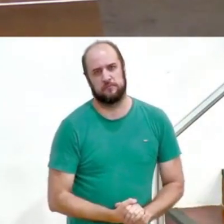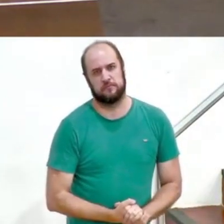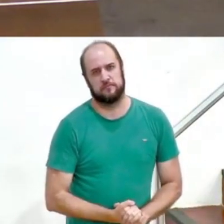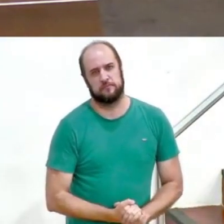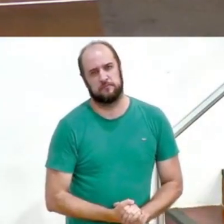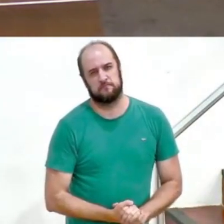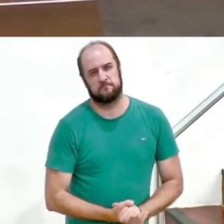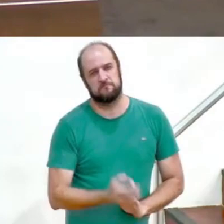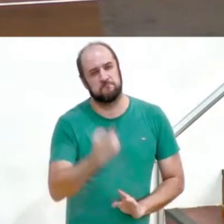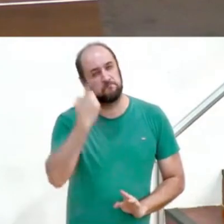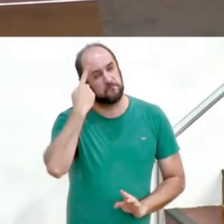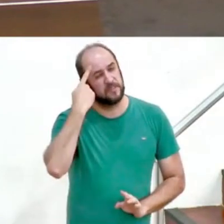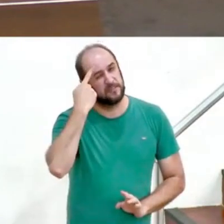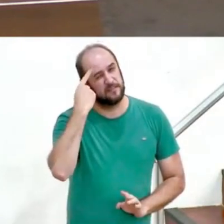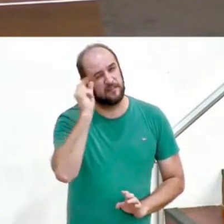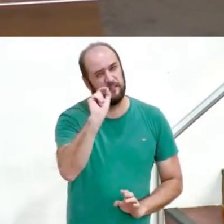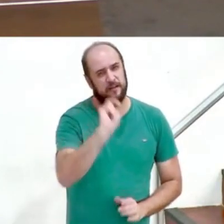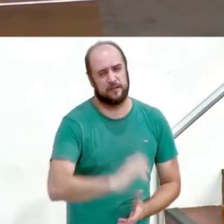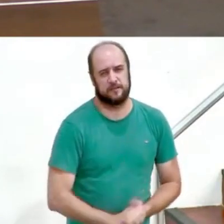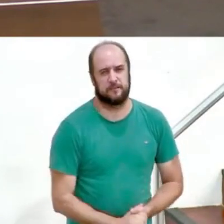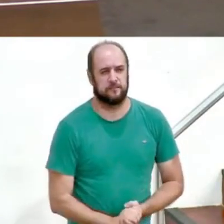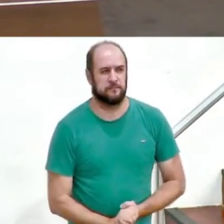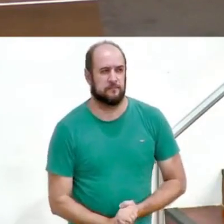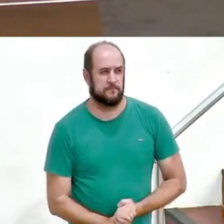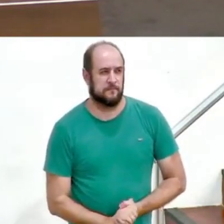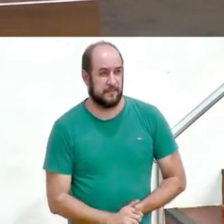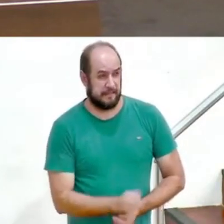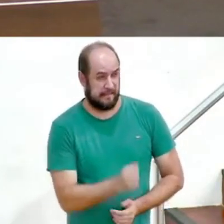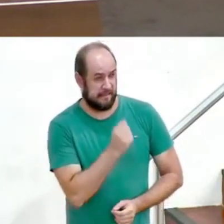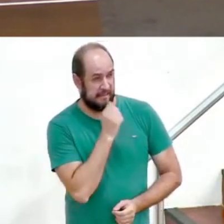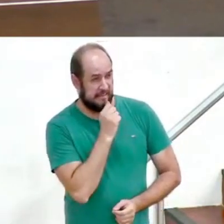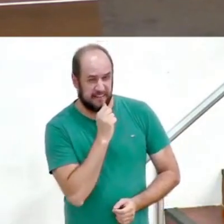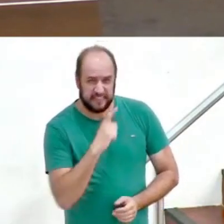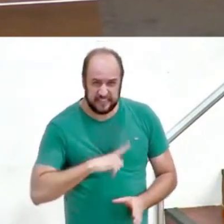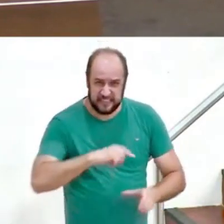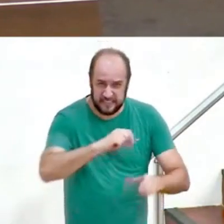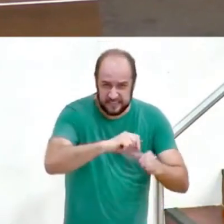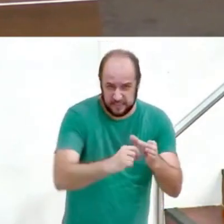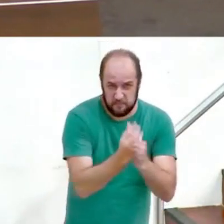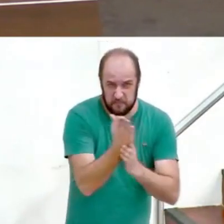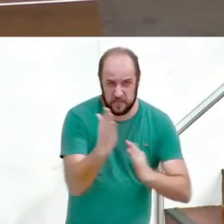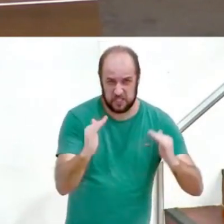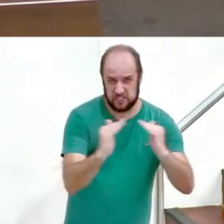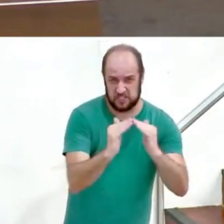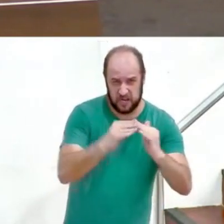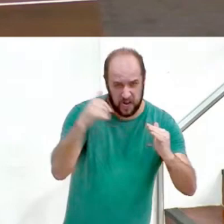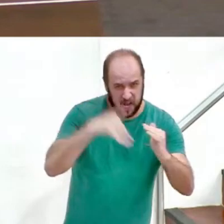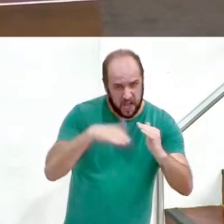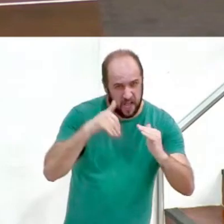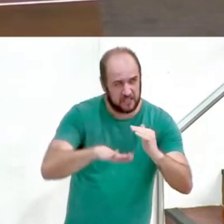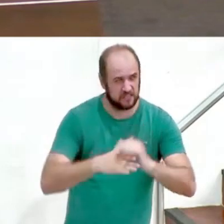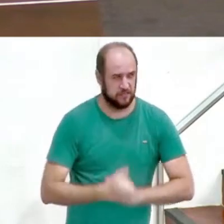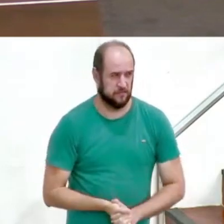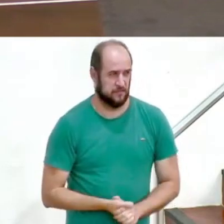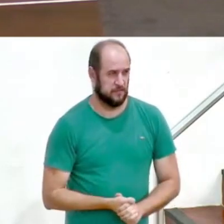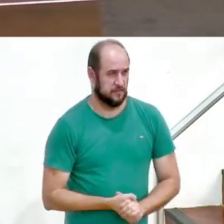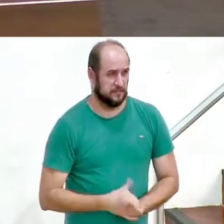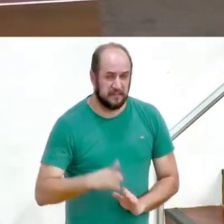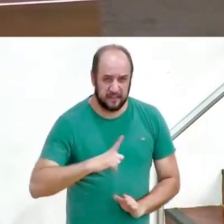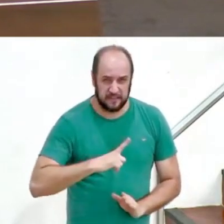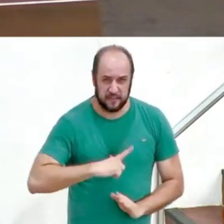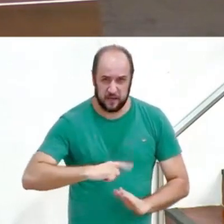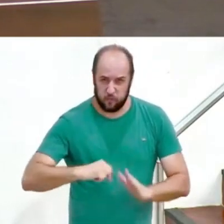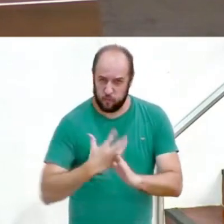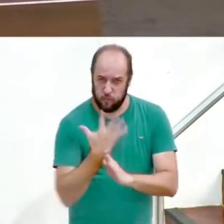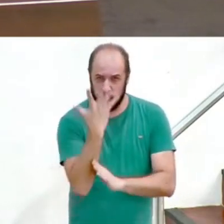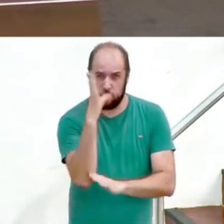considerem no seguinte: ainda há semente no celeiro? Além disso, a